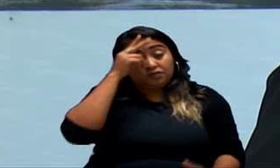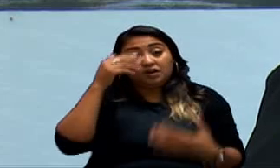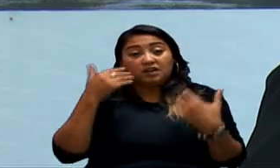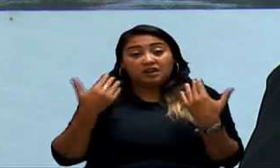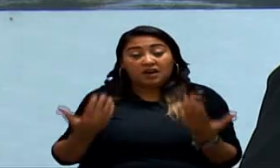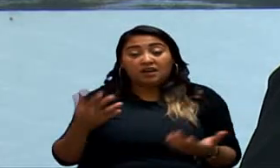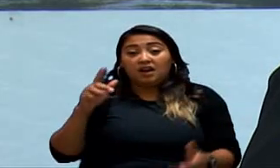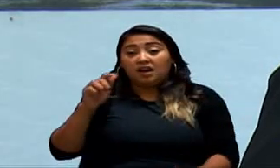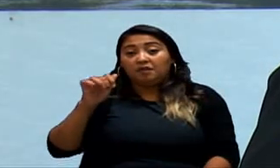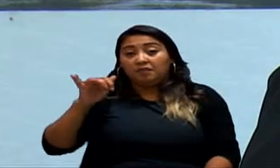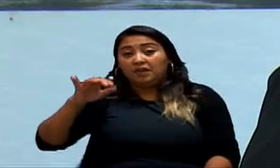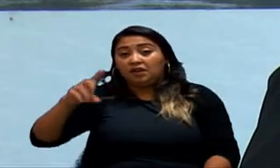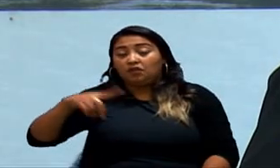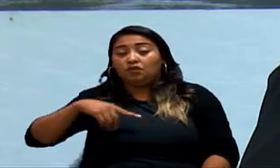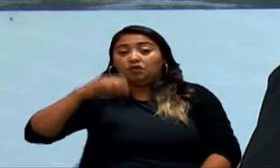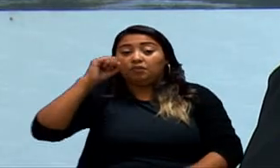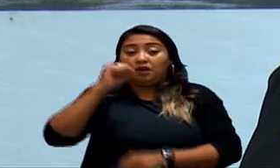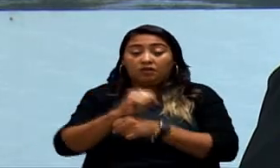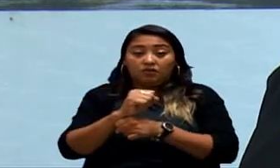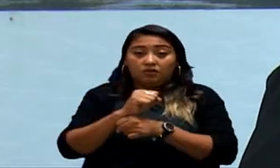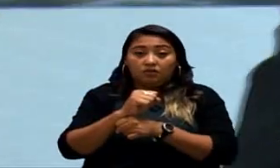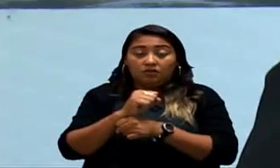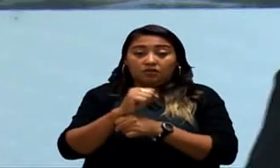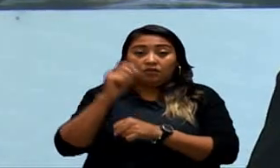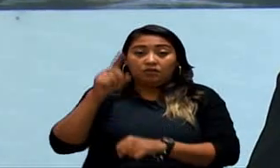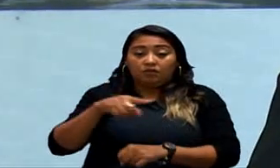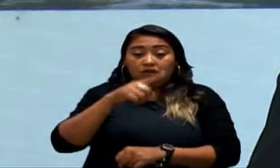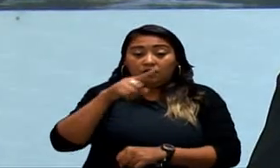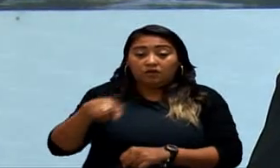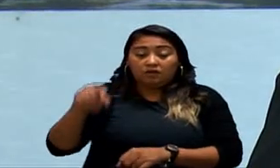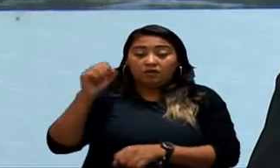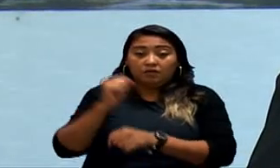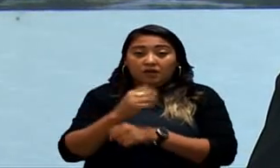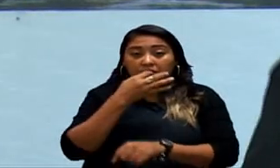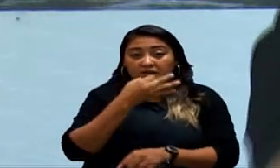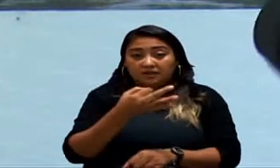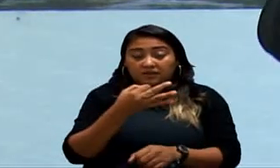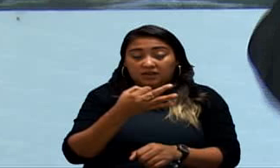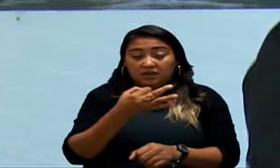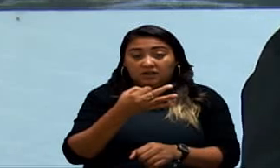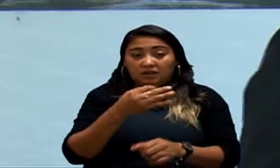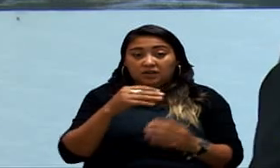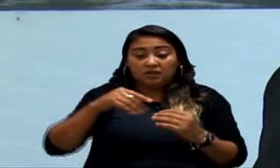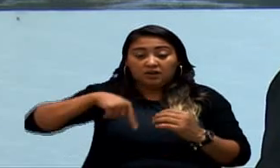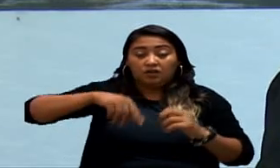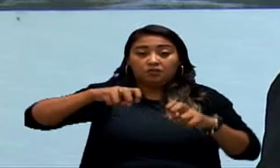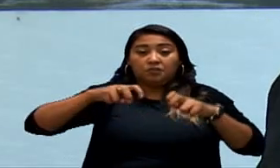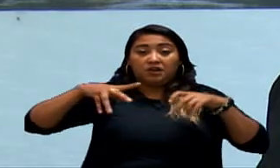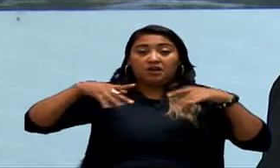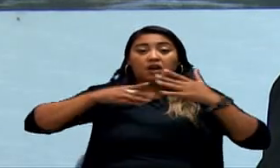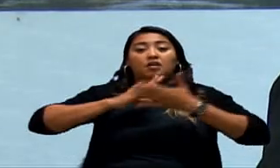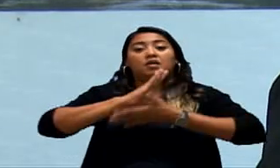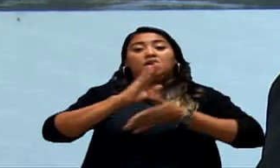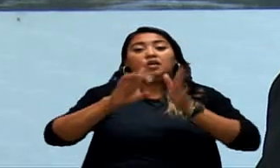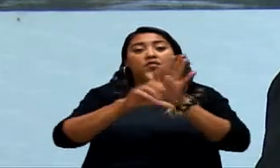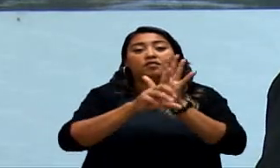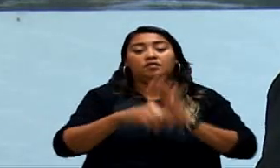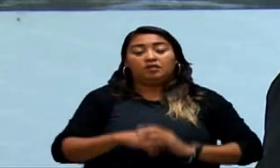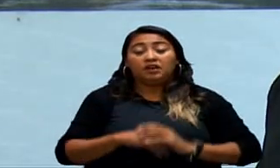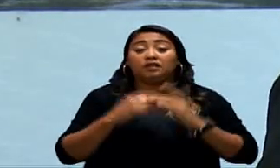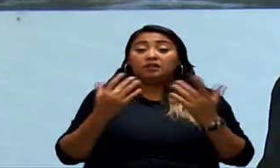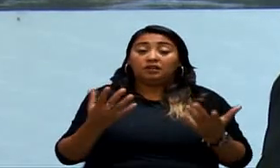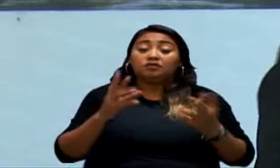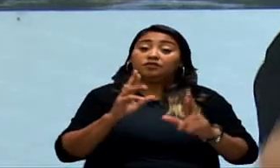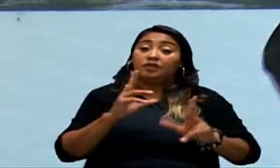o Iabico derrubou. Daí o Iabico derrubou o parecer no plenário e aprovou a lei, né? Então, tem